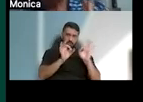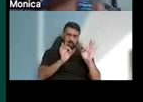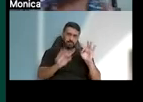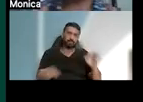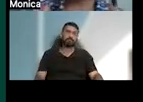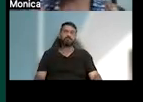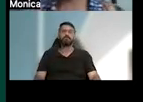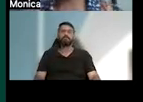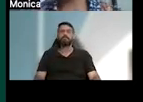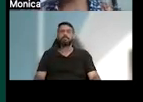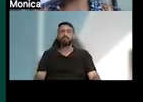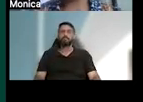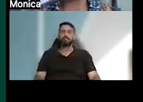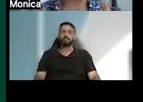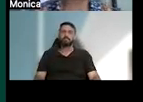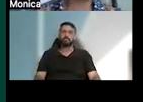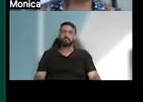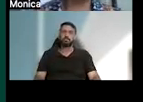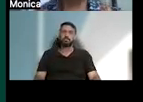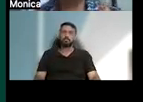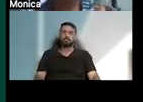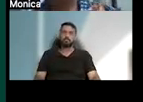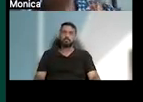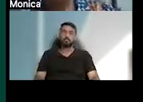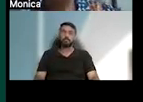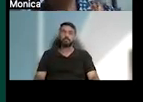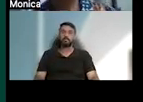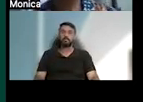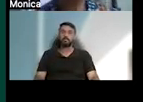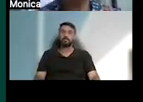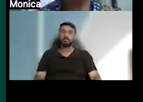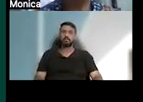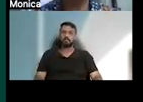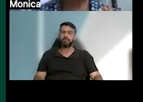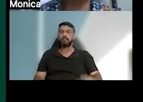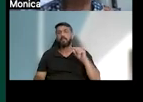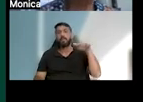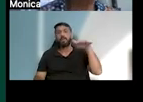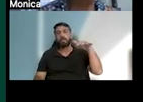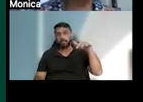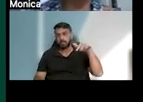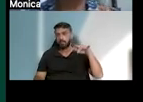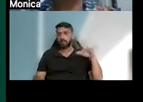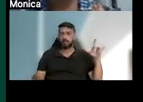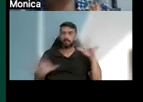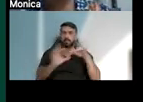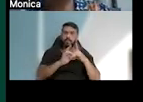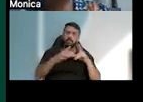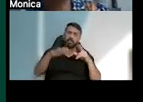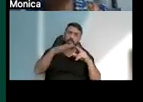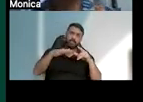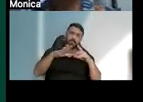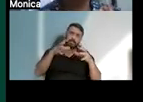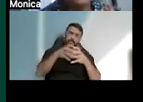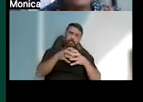E os membros da equipe não precisam ser só de uma área, mas geralmente eles se integram em uma área e fazem parte de